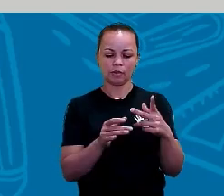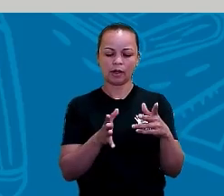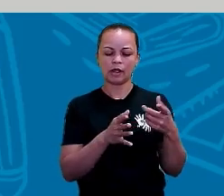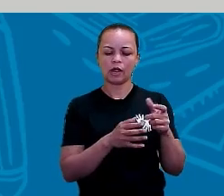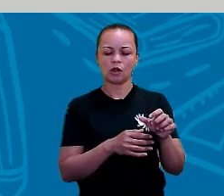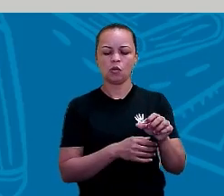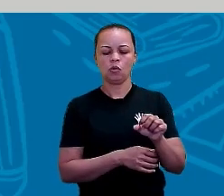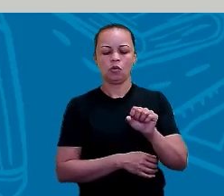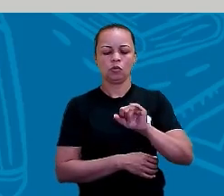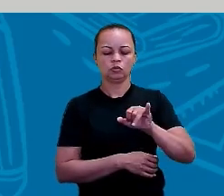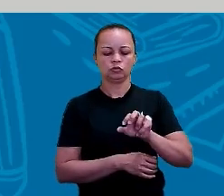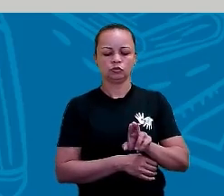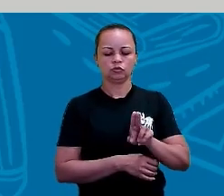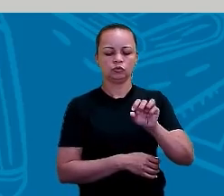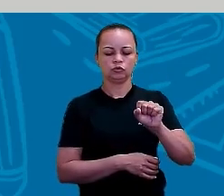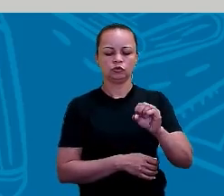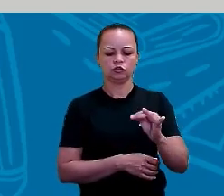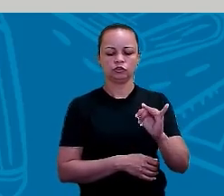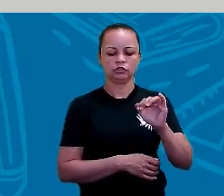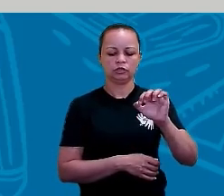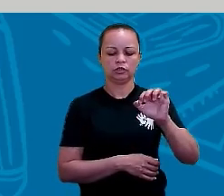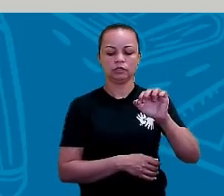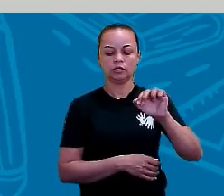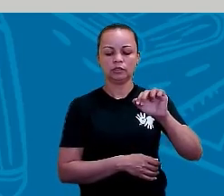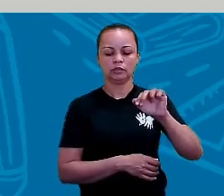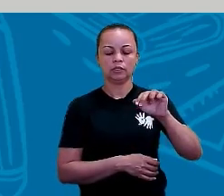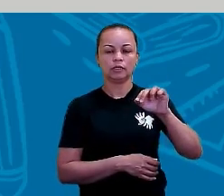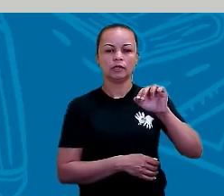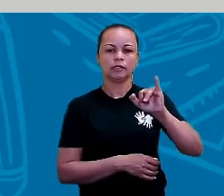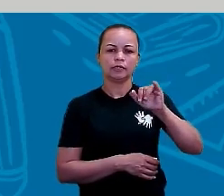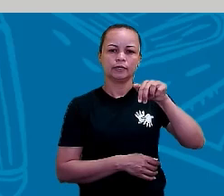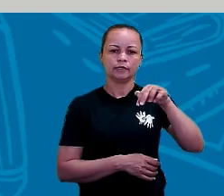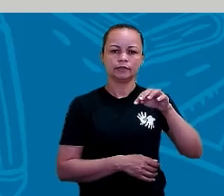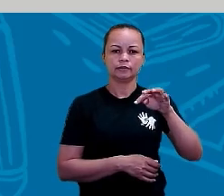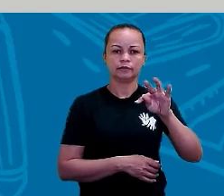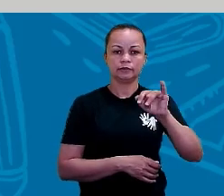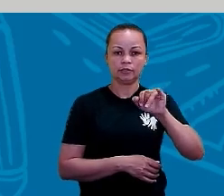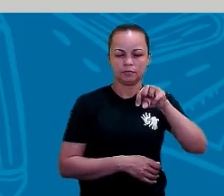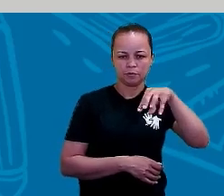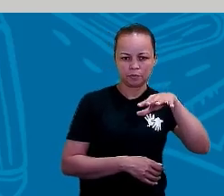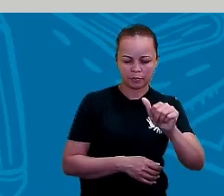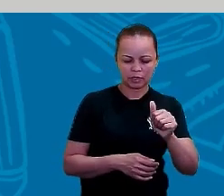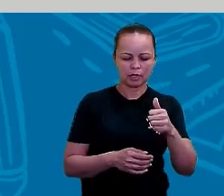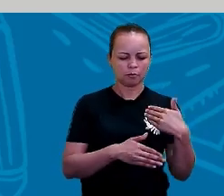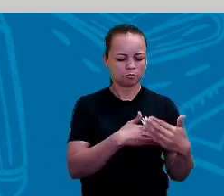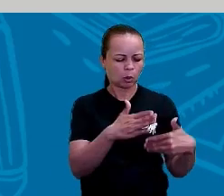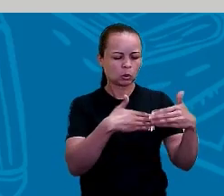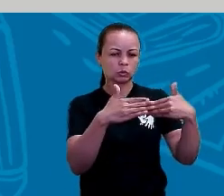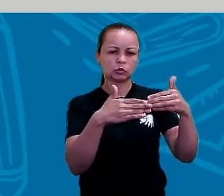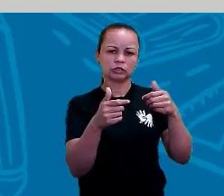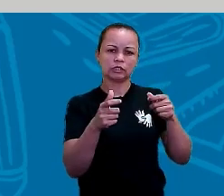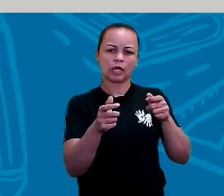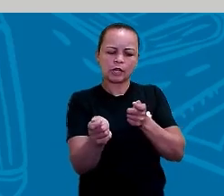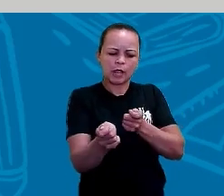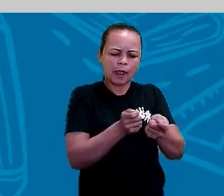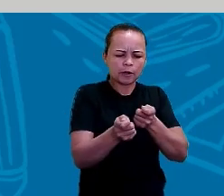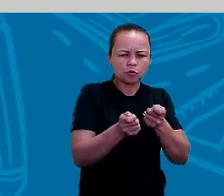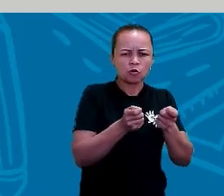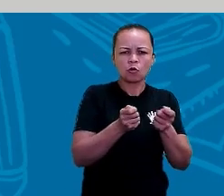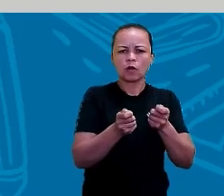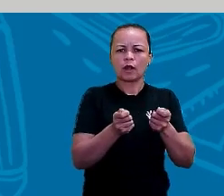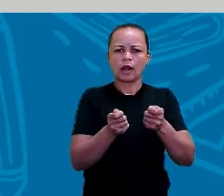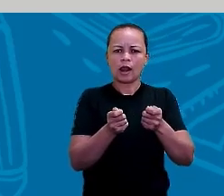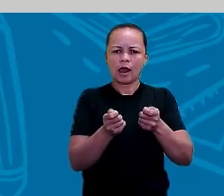é um tipo de produção. Produzir a partir de um tempo já estipulado, com a intenção de regular os estoques